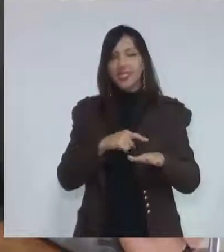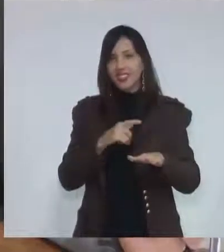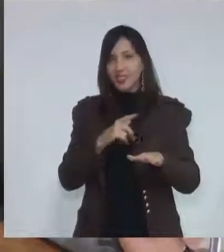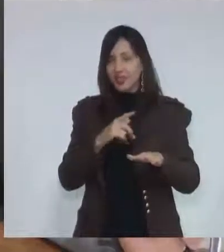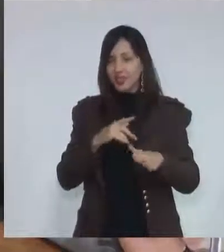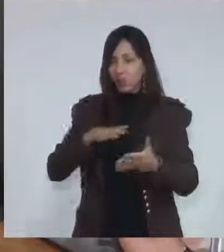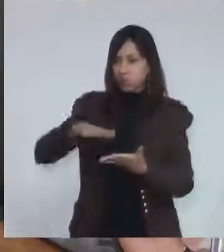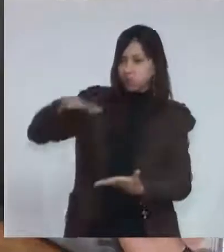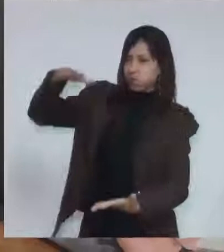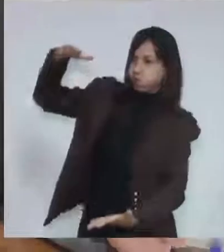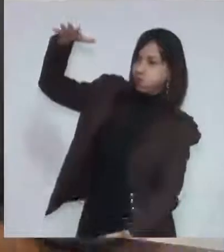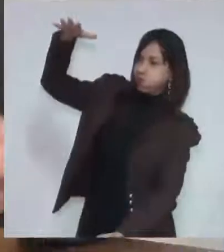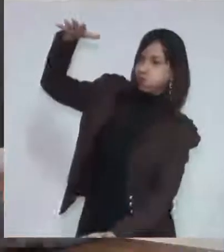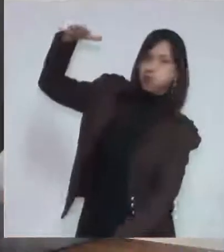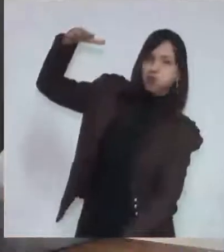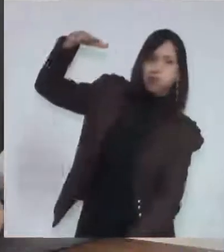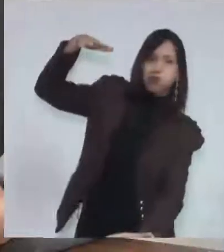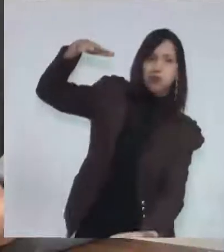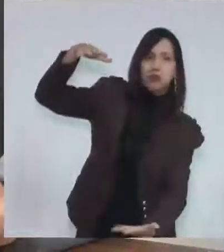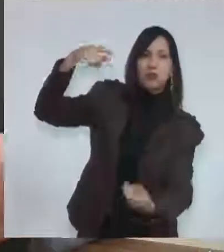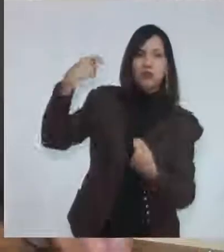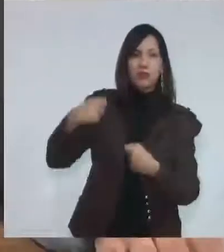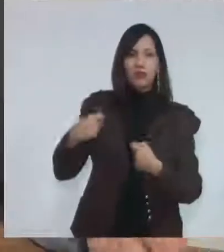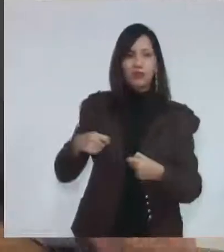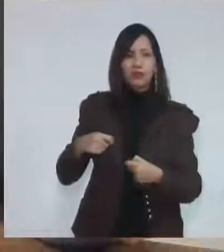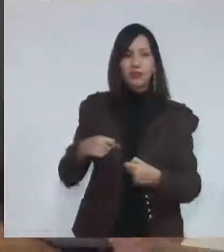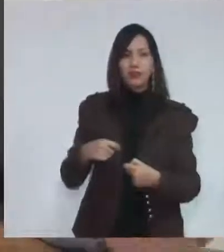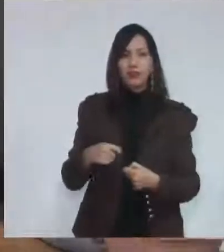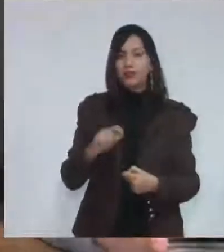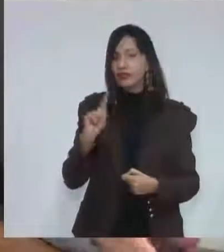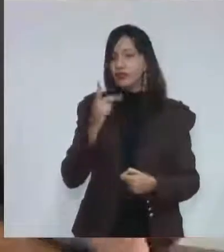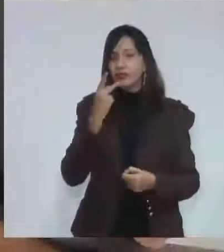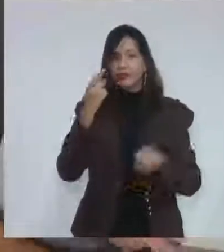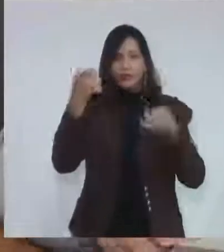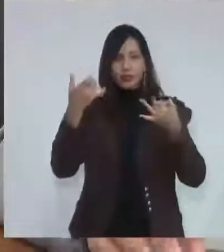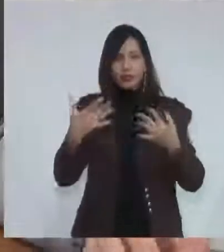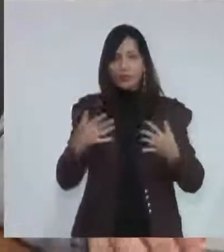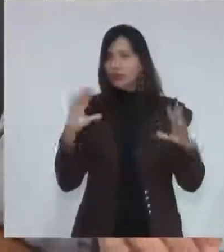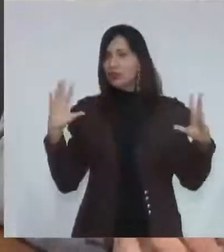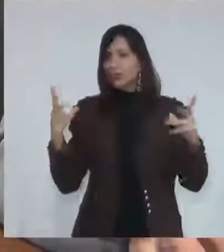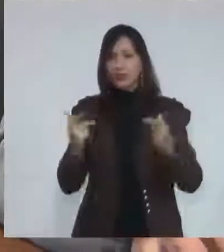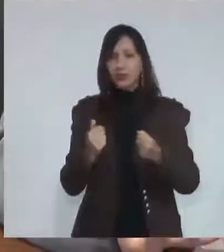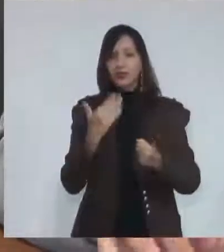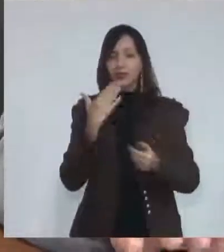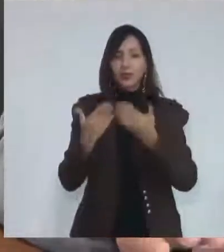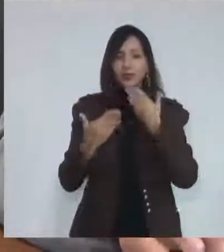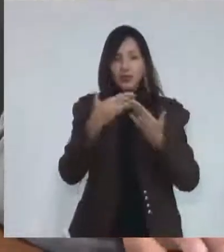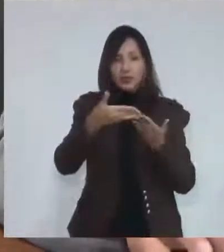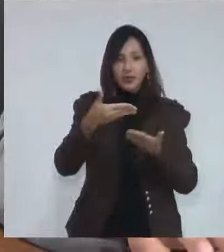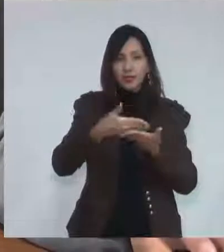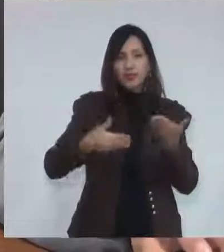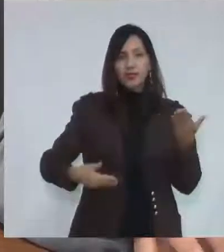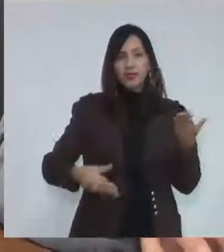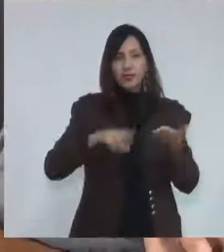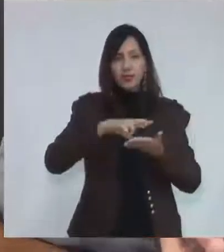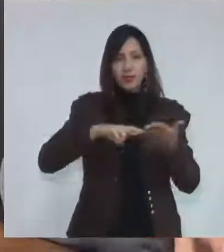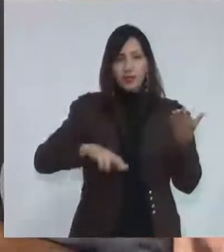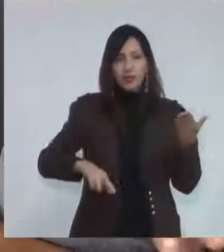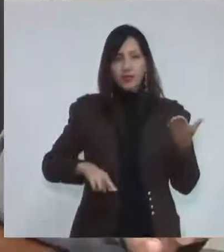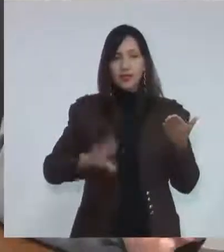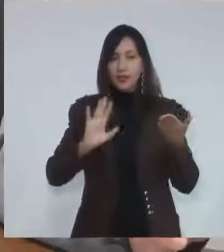todo o material necessário. Eu não estou falando de todos, né? Mas tem.